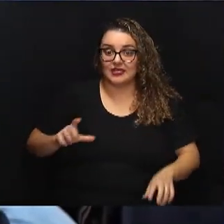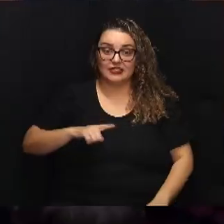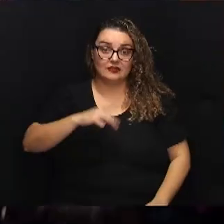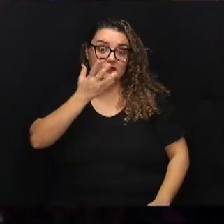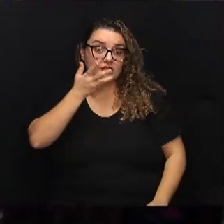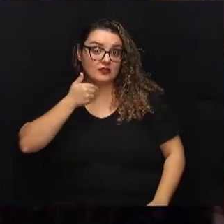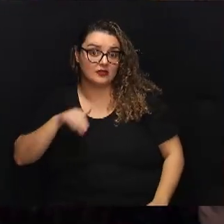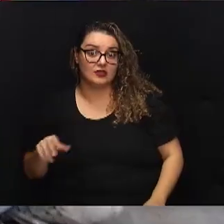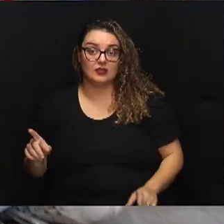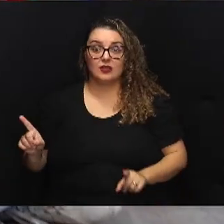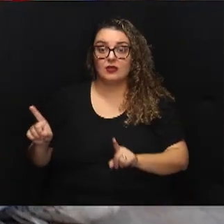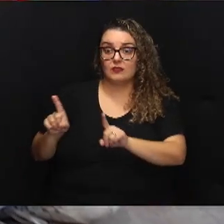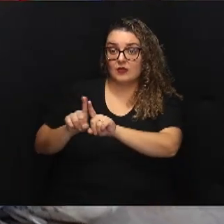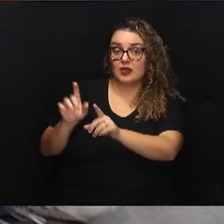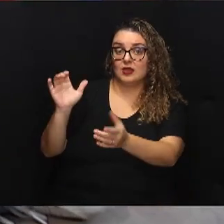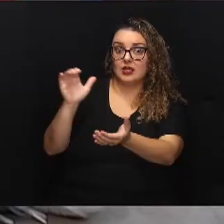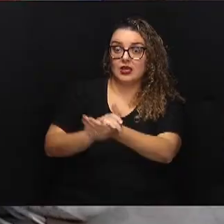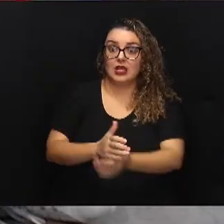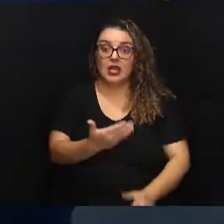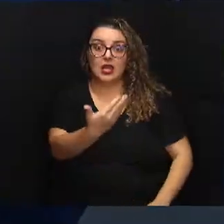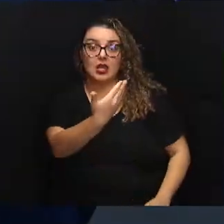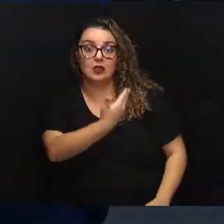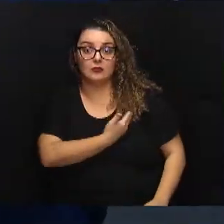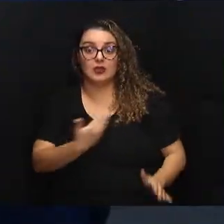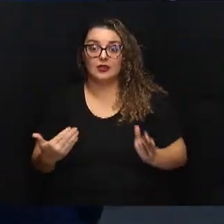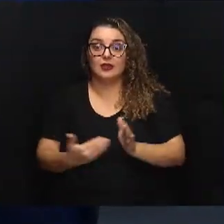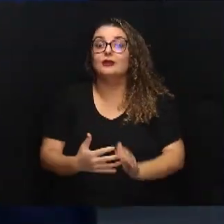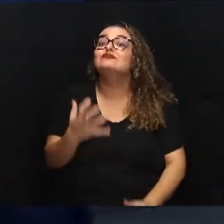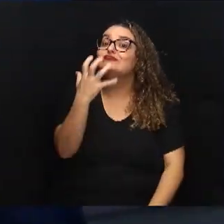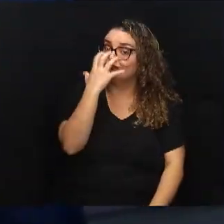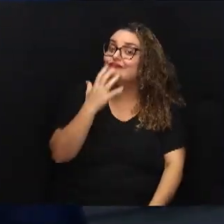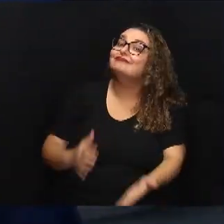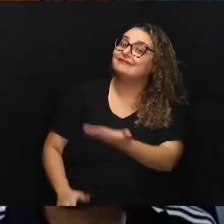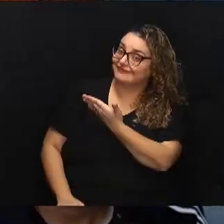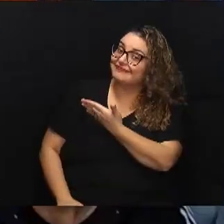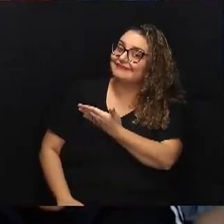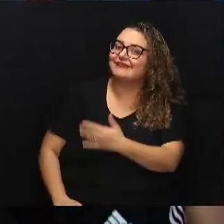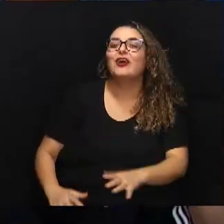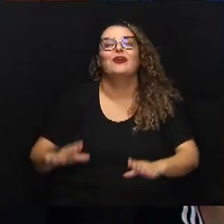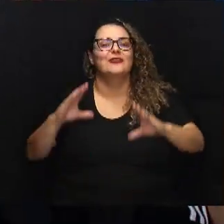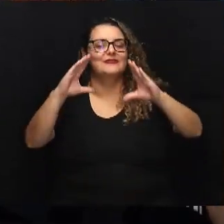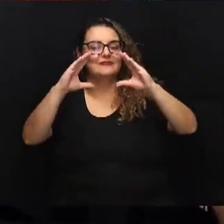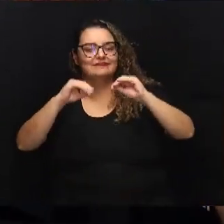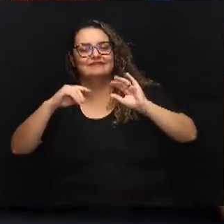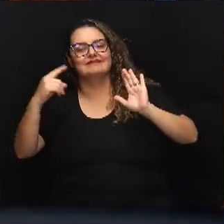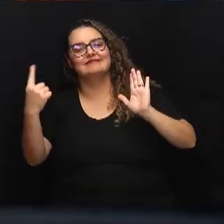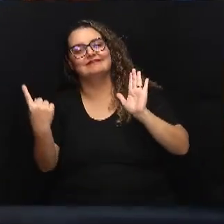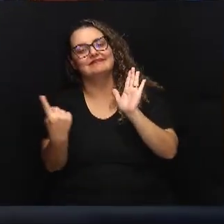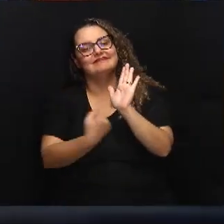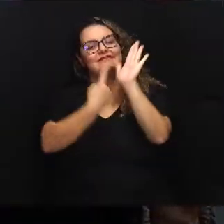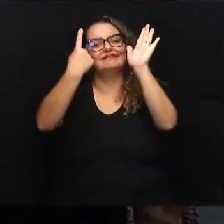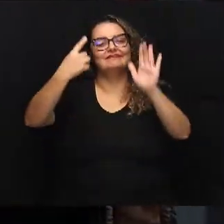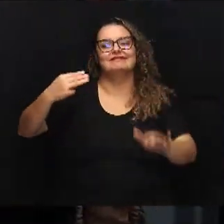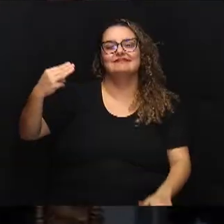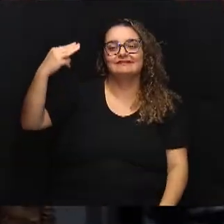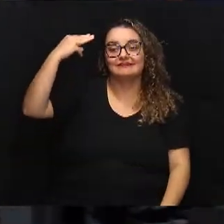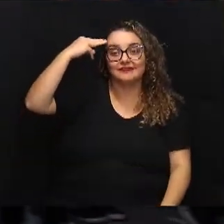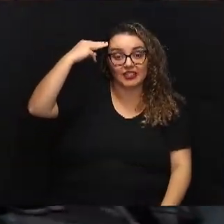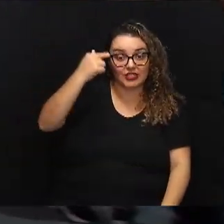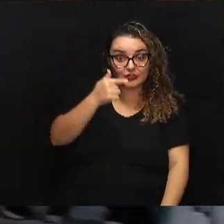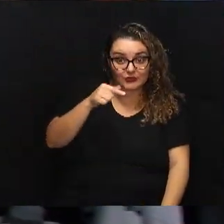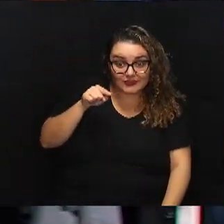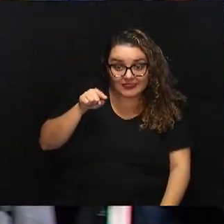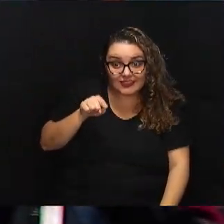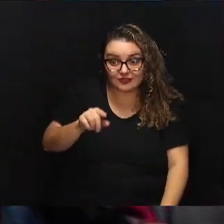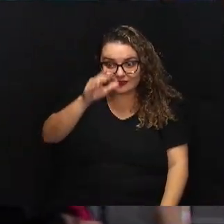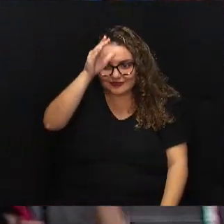criança, casais, amigos e até cachorro. Uma noite que vai ficar na memória dos 7.000